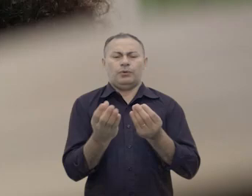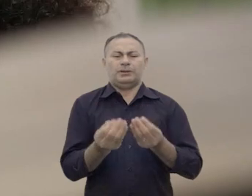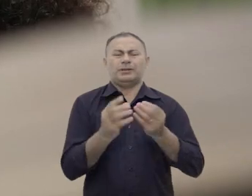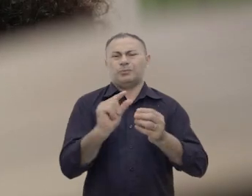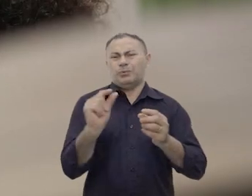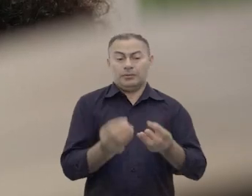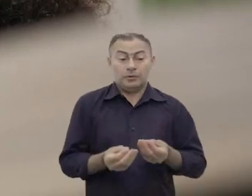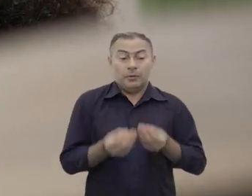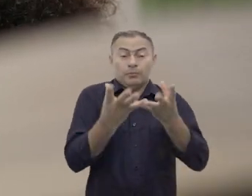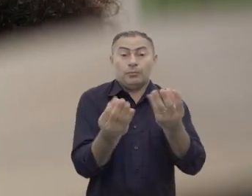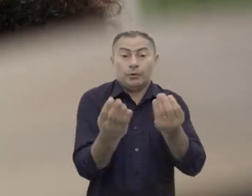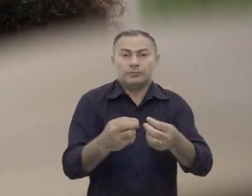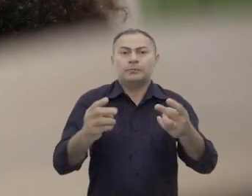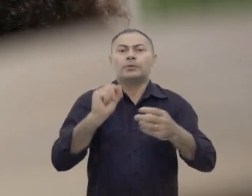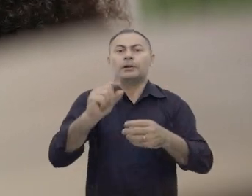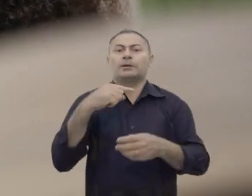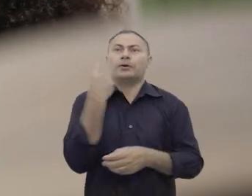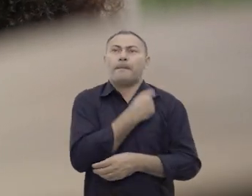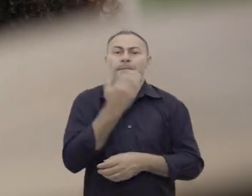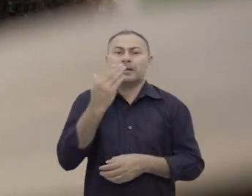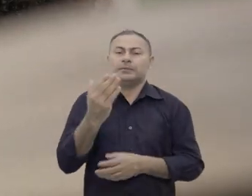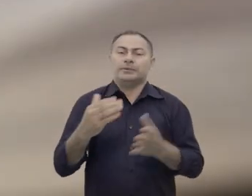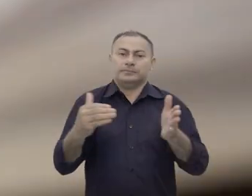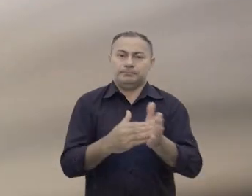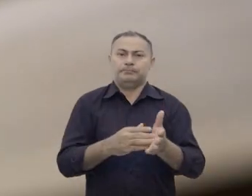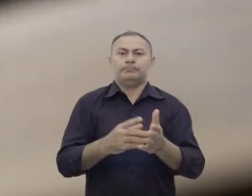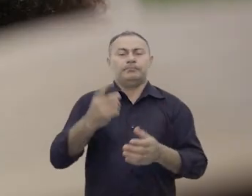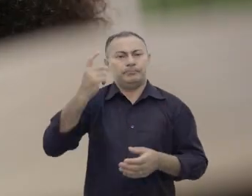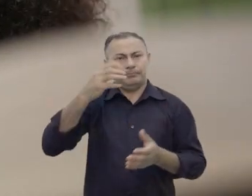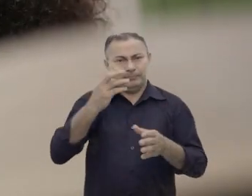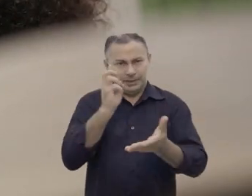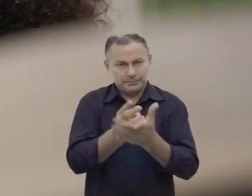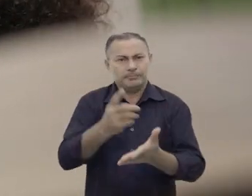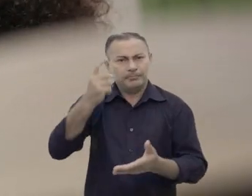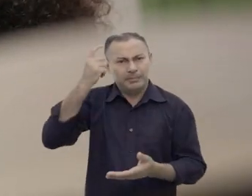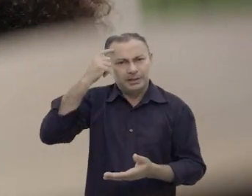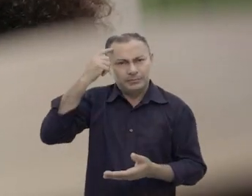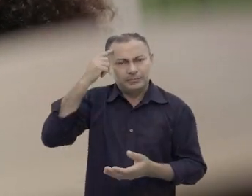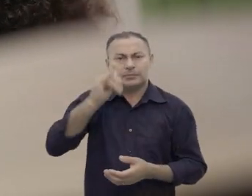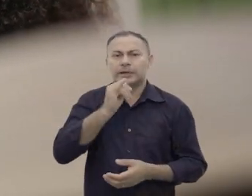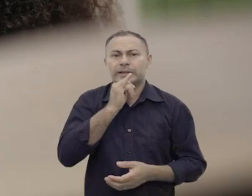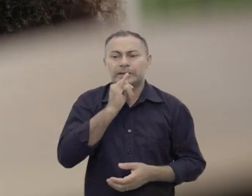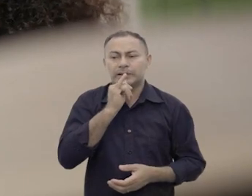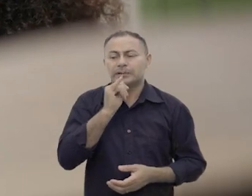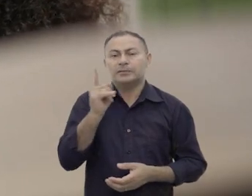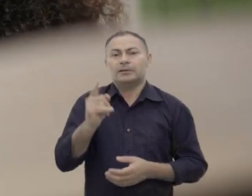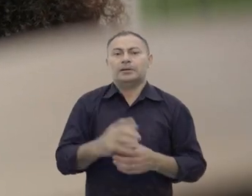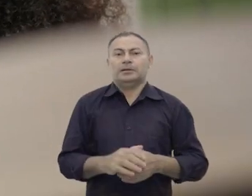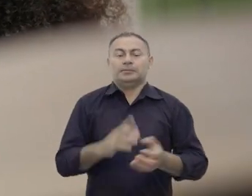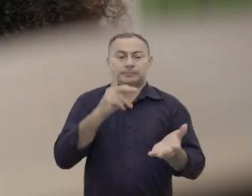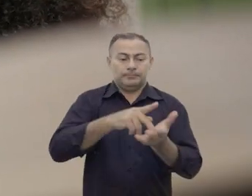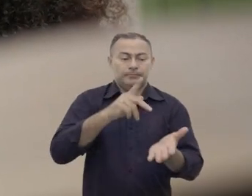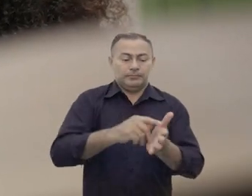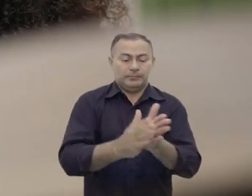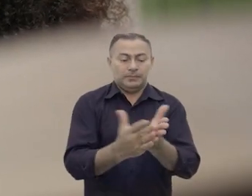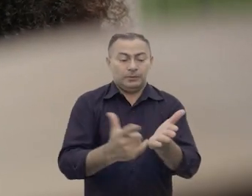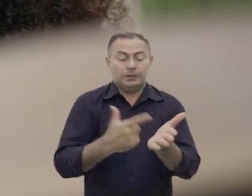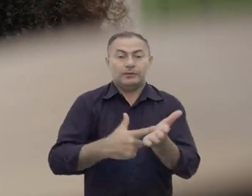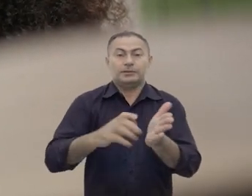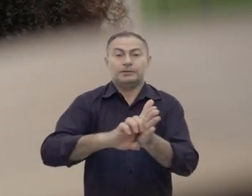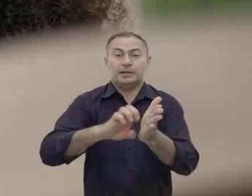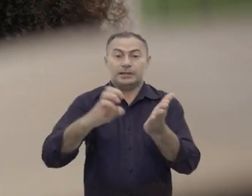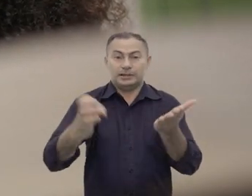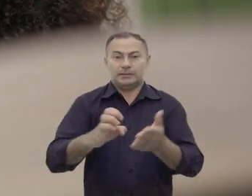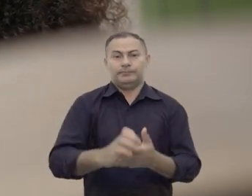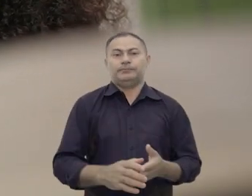maneira abundante, muito além daquilo que pedimos e até mesmo pensamos. Vemos um exemplo dessa grande verdade